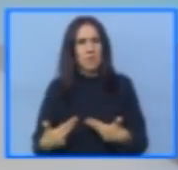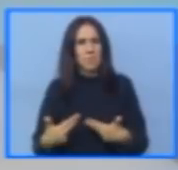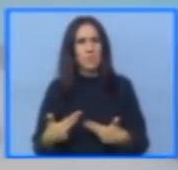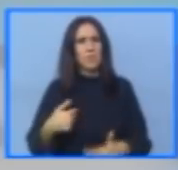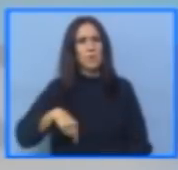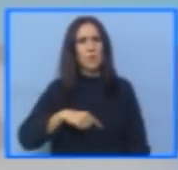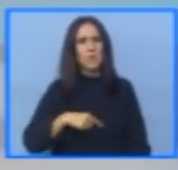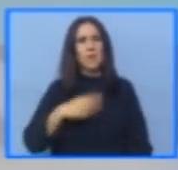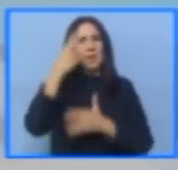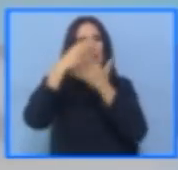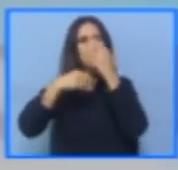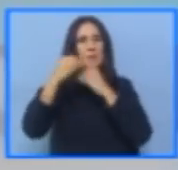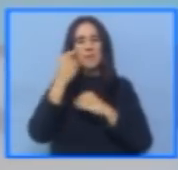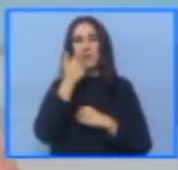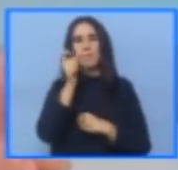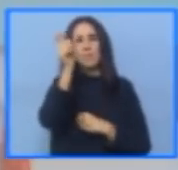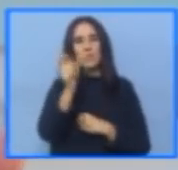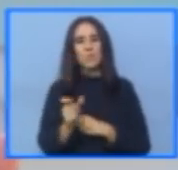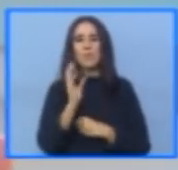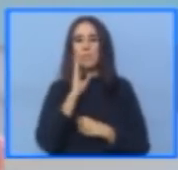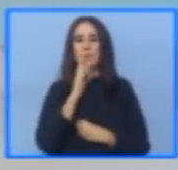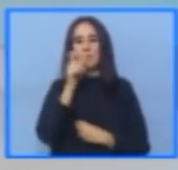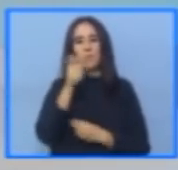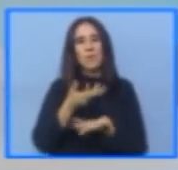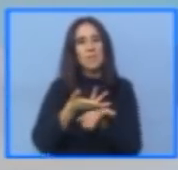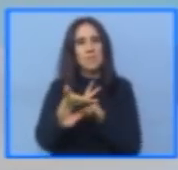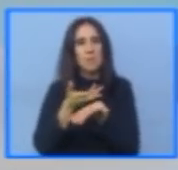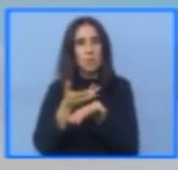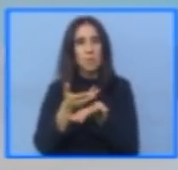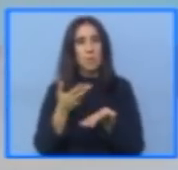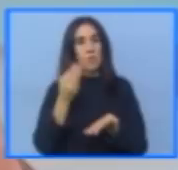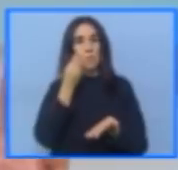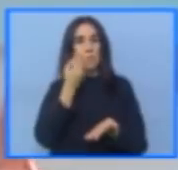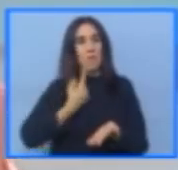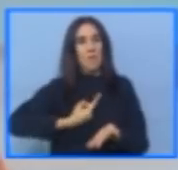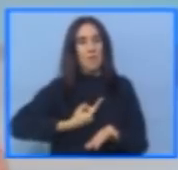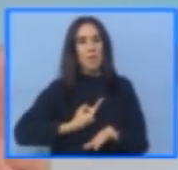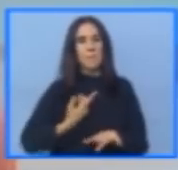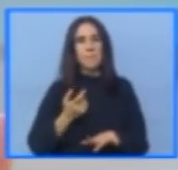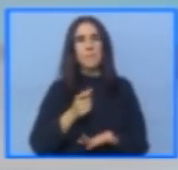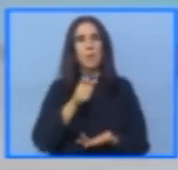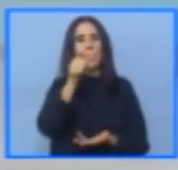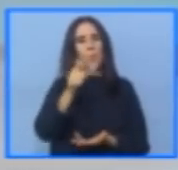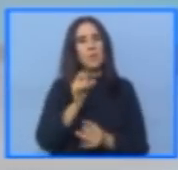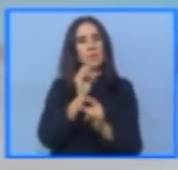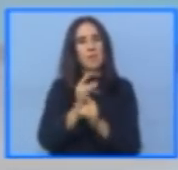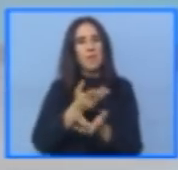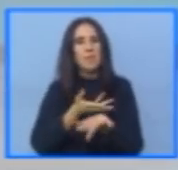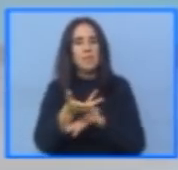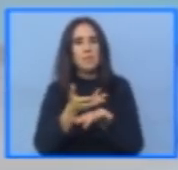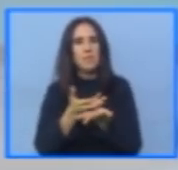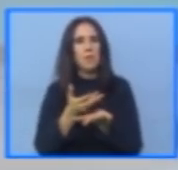nós aprendermos a definir a pessoa a partir da relação com o outro. Nós definimos-nos sempre a partir da relação com outrem e não a